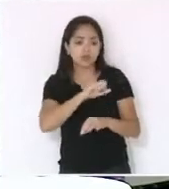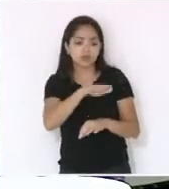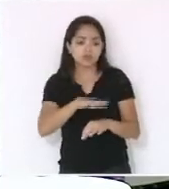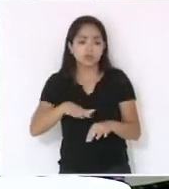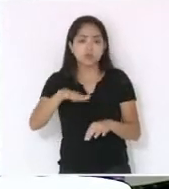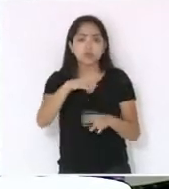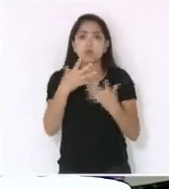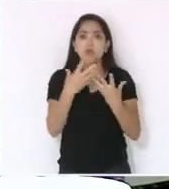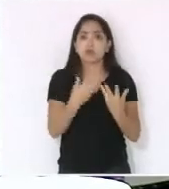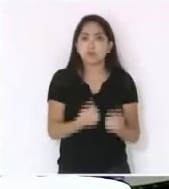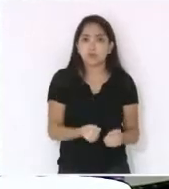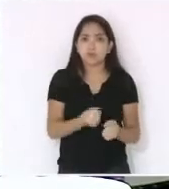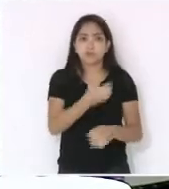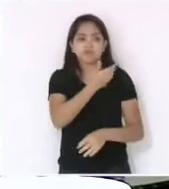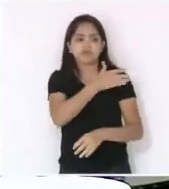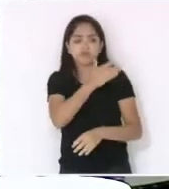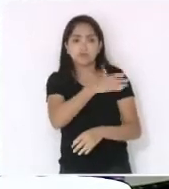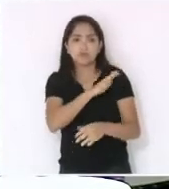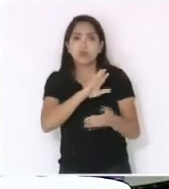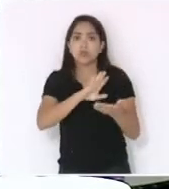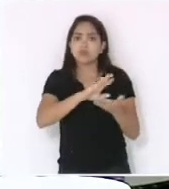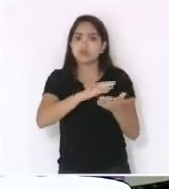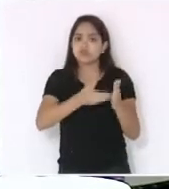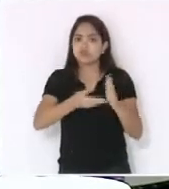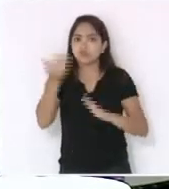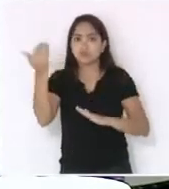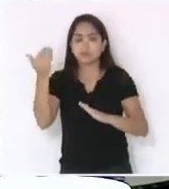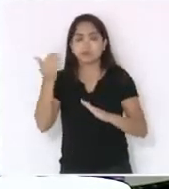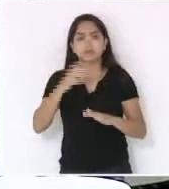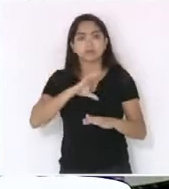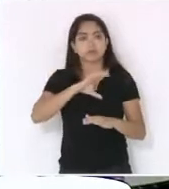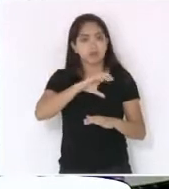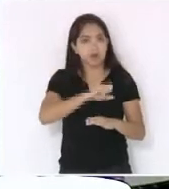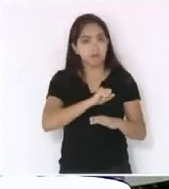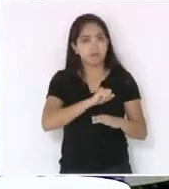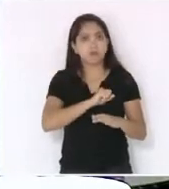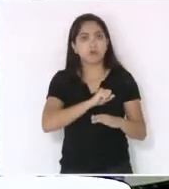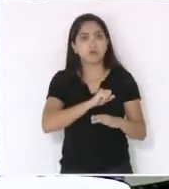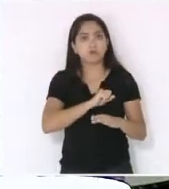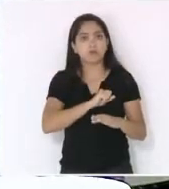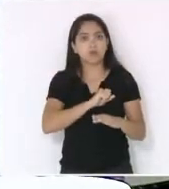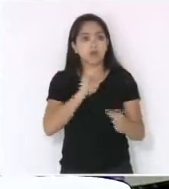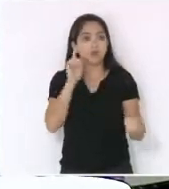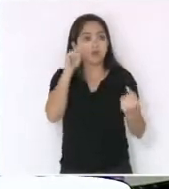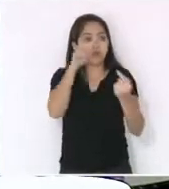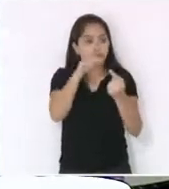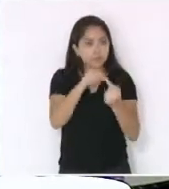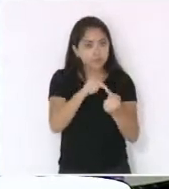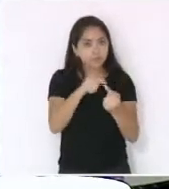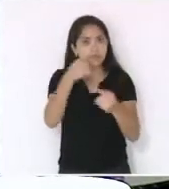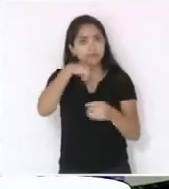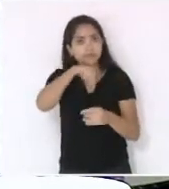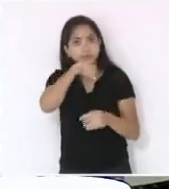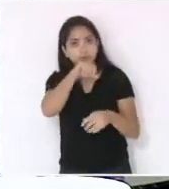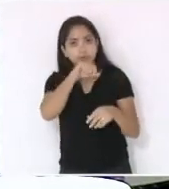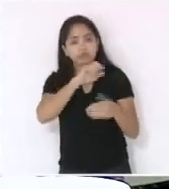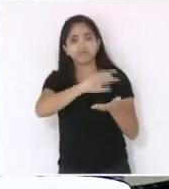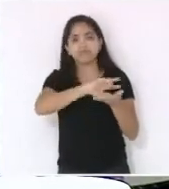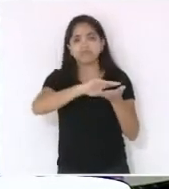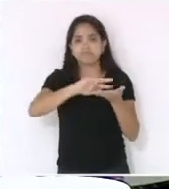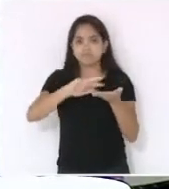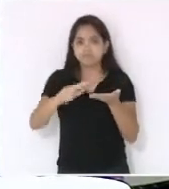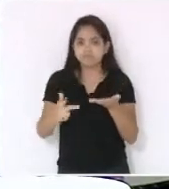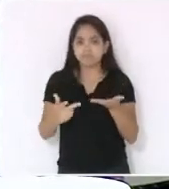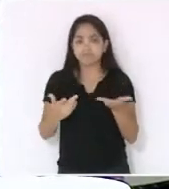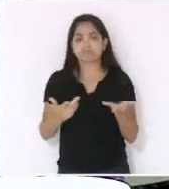seu preconceito do caminho, vamos passar com o nosso amor, esse é o nosso lema. Mães pela Diversidade. Essa é uma